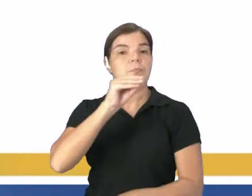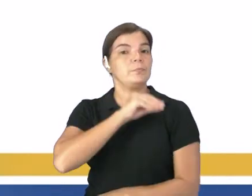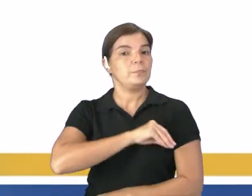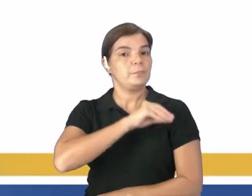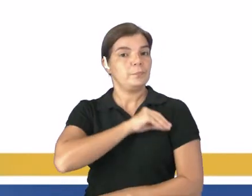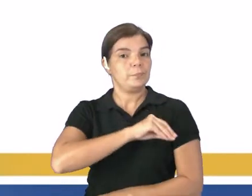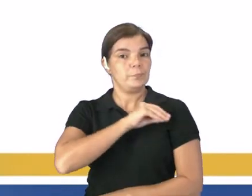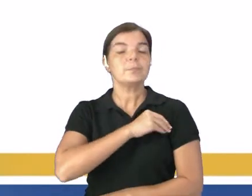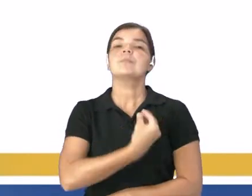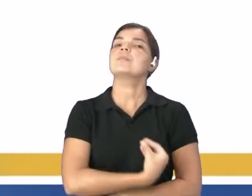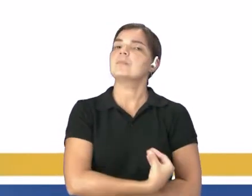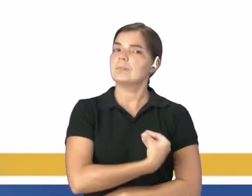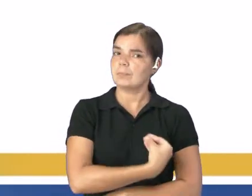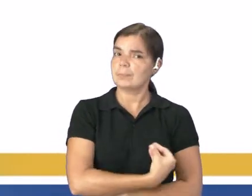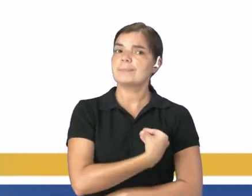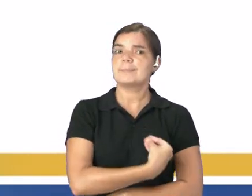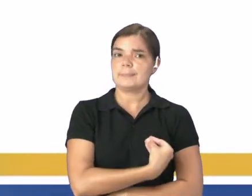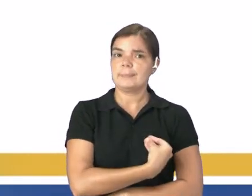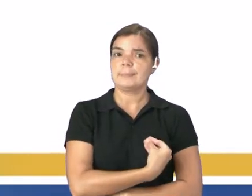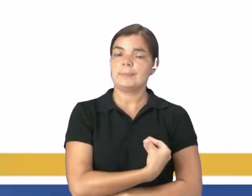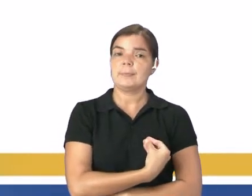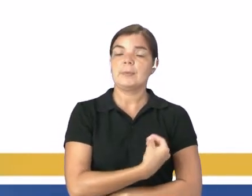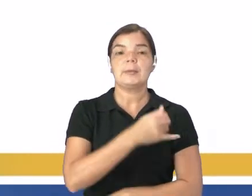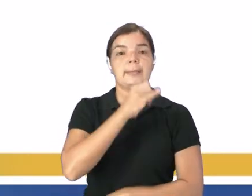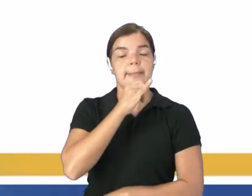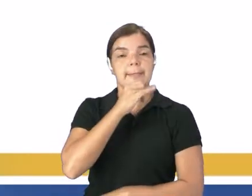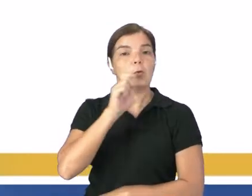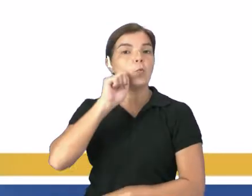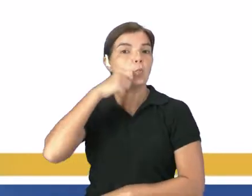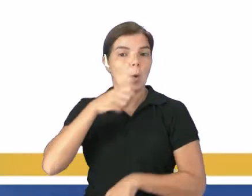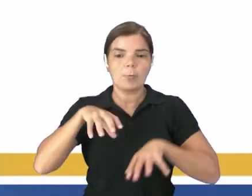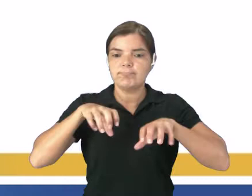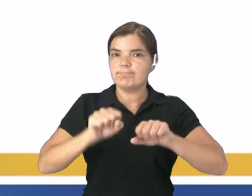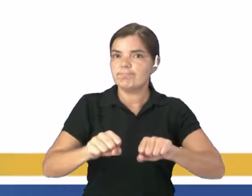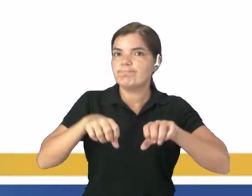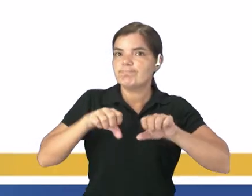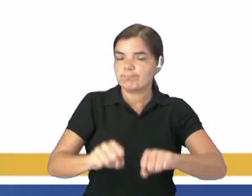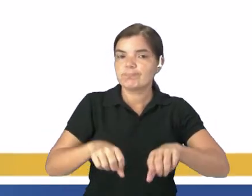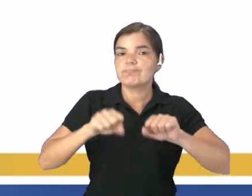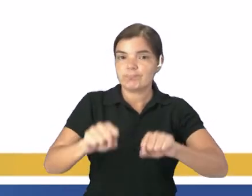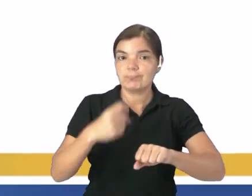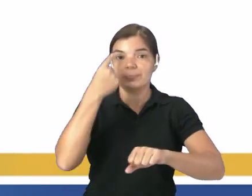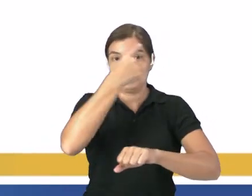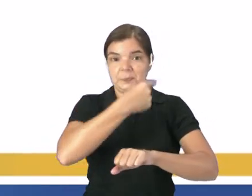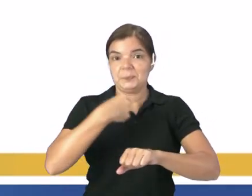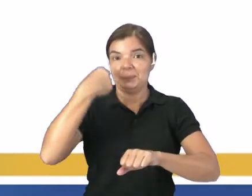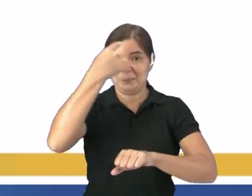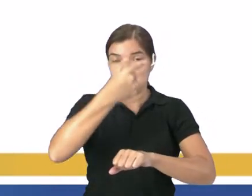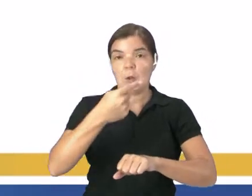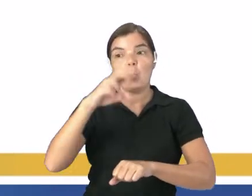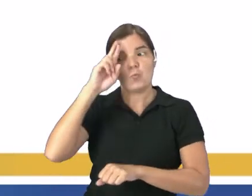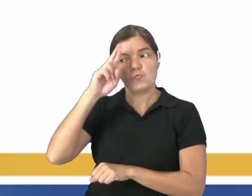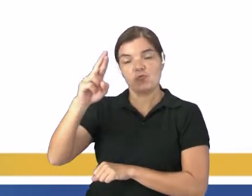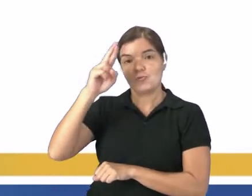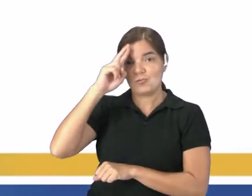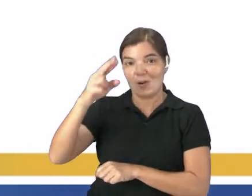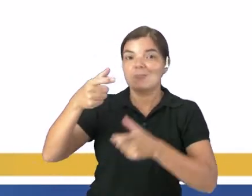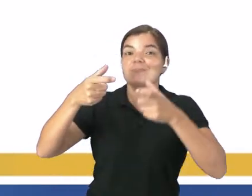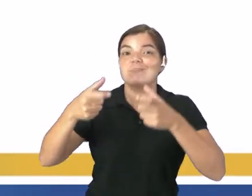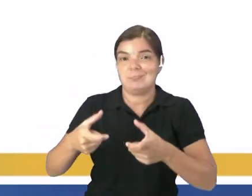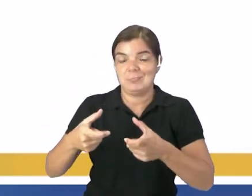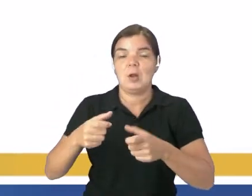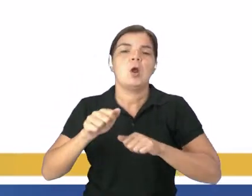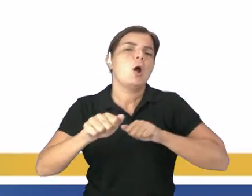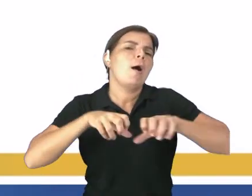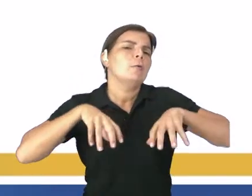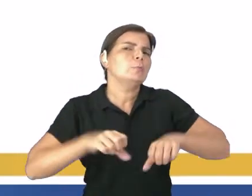sobreviver. Não é? Ou seja, o padeiro, ele vende as horas de trabalho dele para o dono da padaria. E aí ele trabalha lá 8